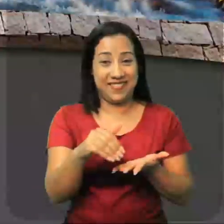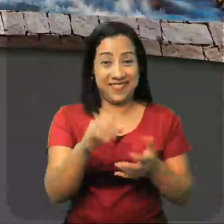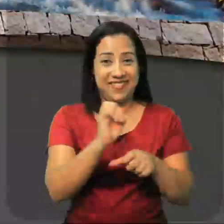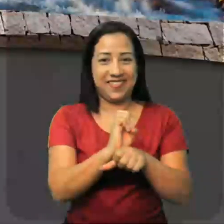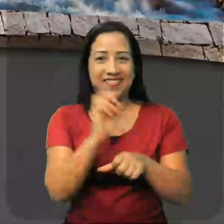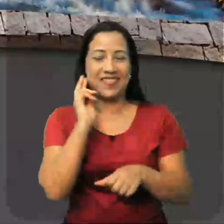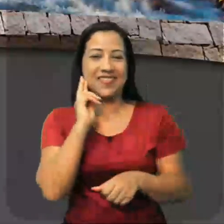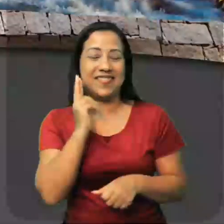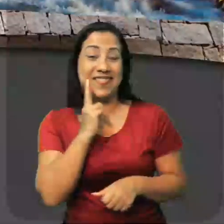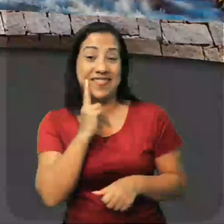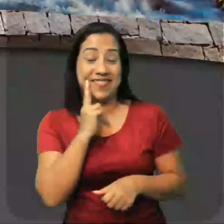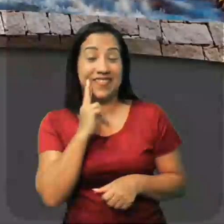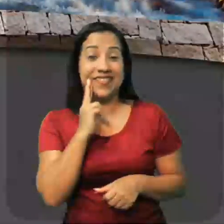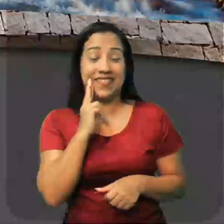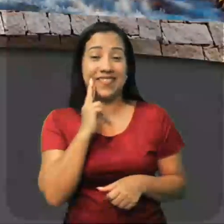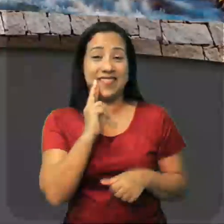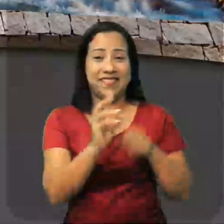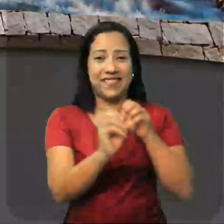Educação,